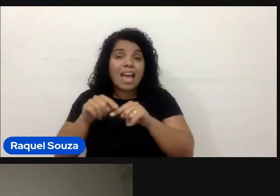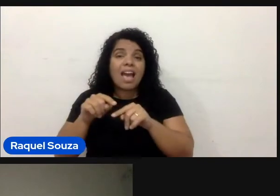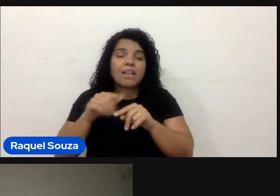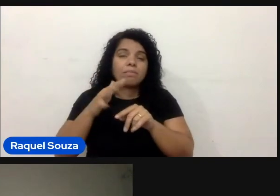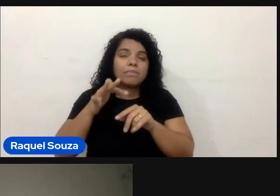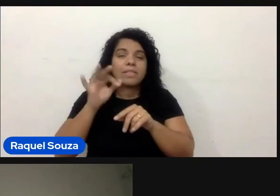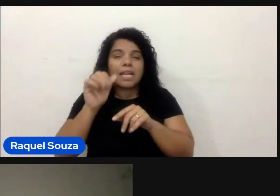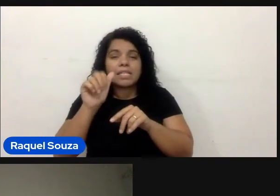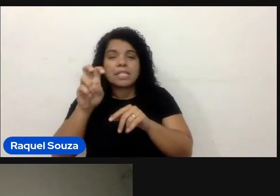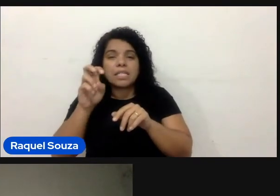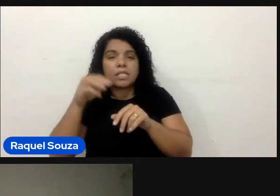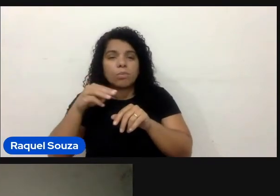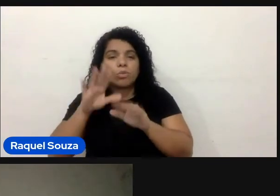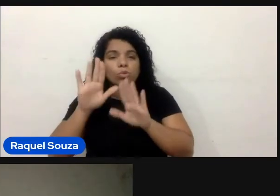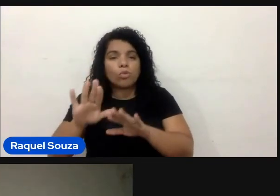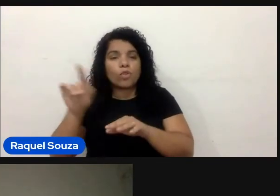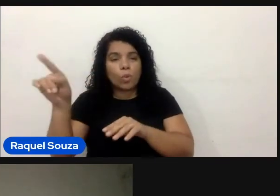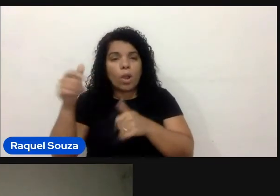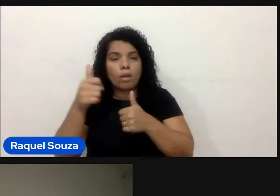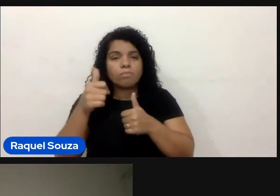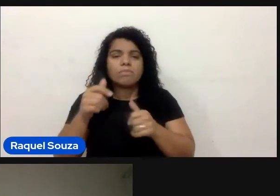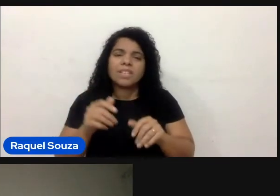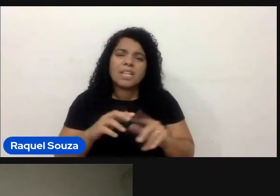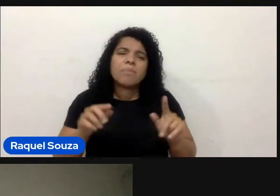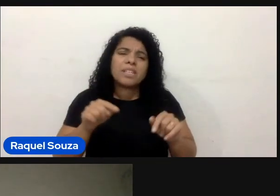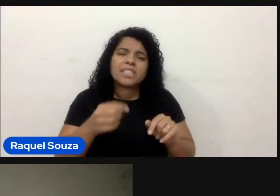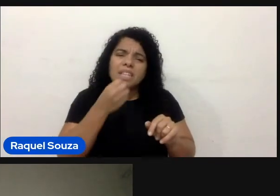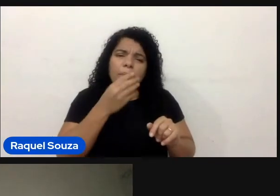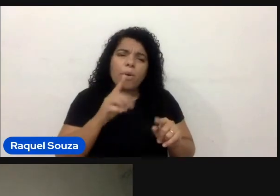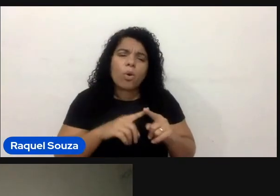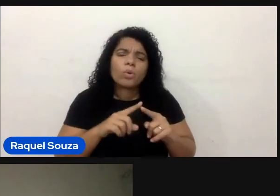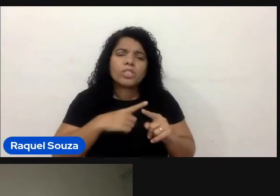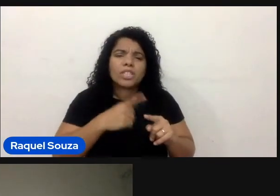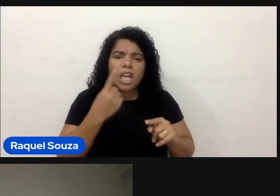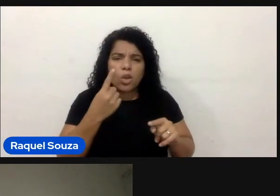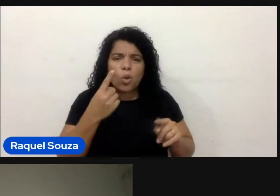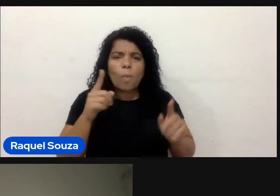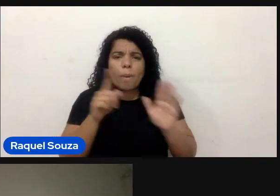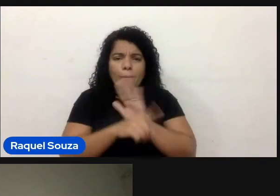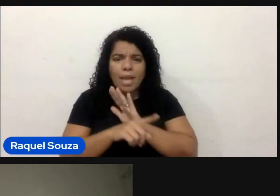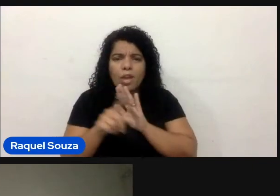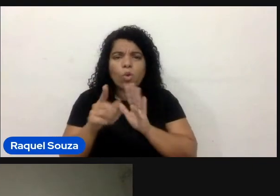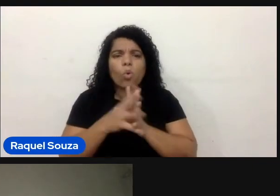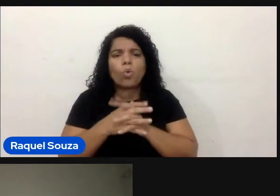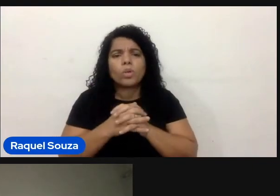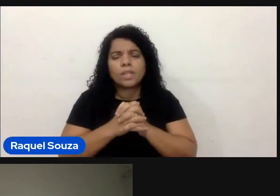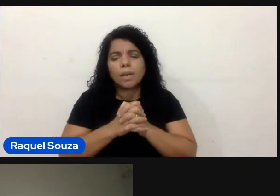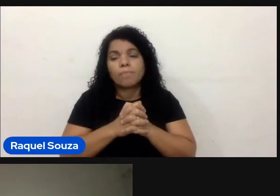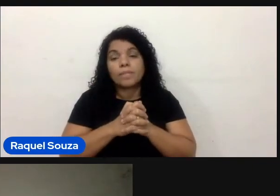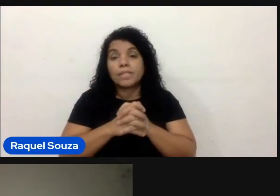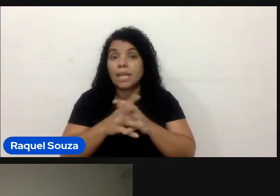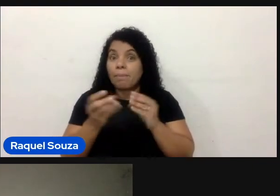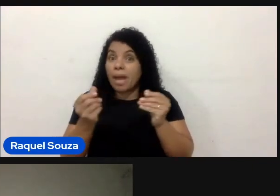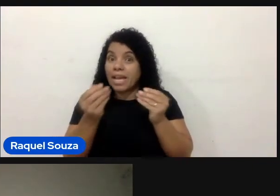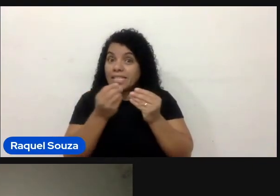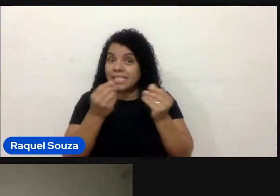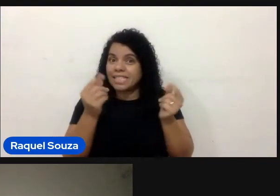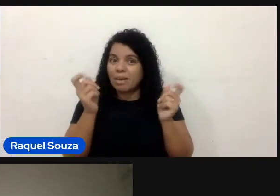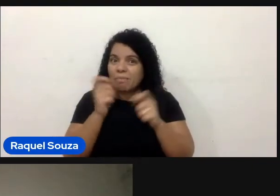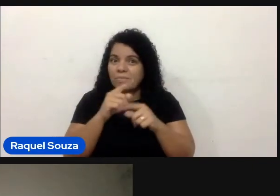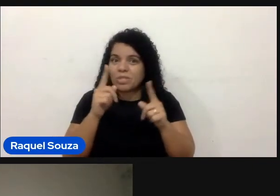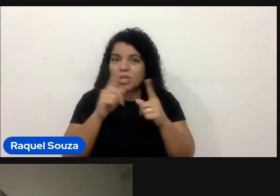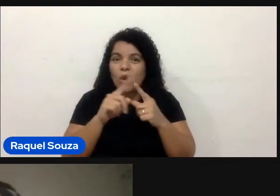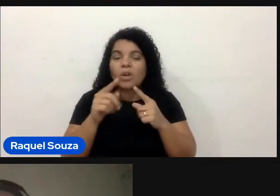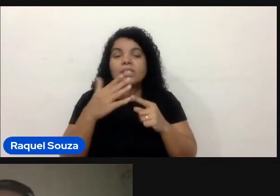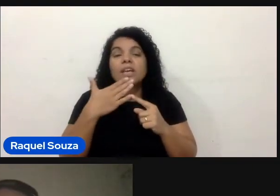minutos. Tá bom. Mas aqui a gente tem uma perguntinha que é mais capciosa, assim, que são quais são